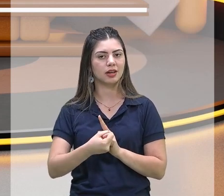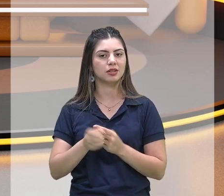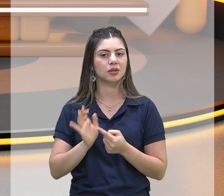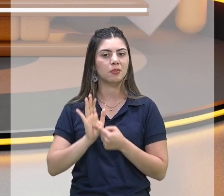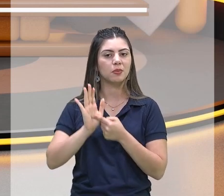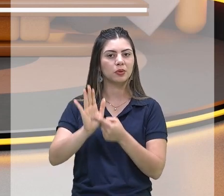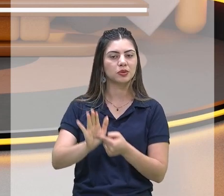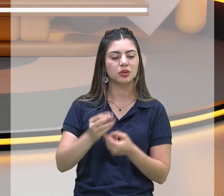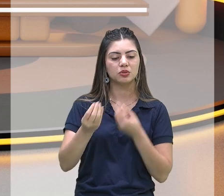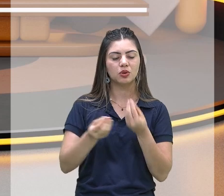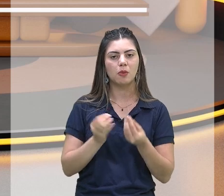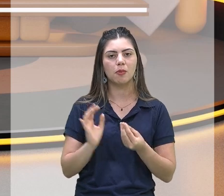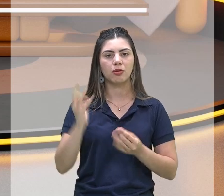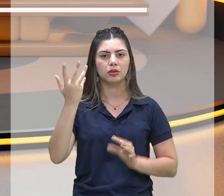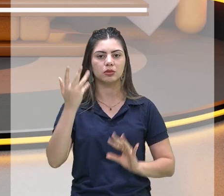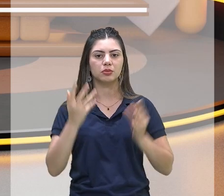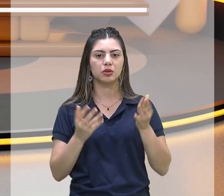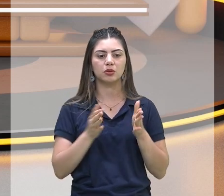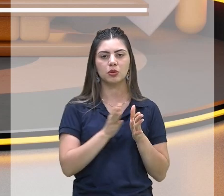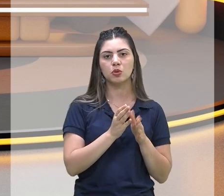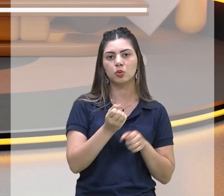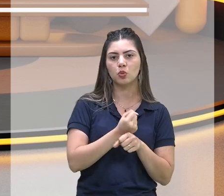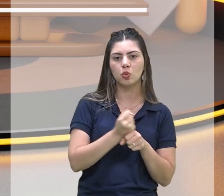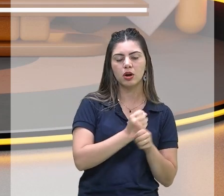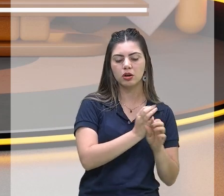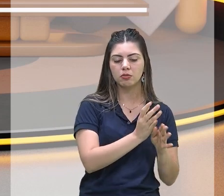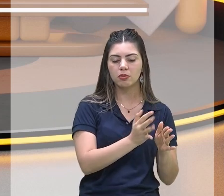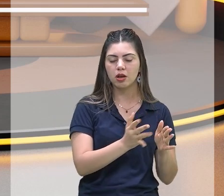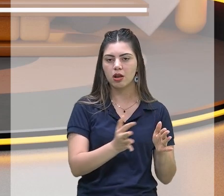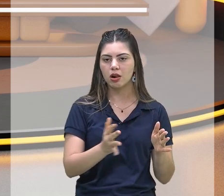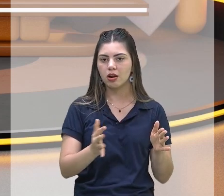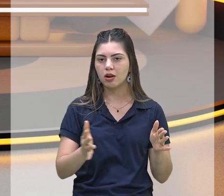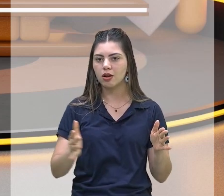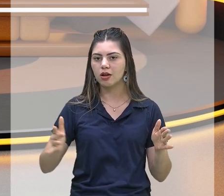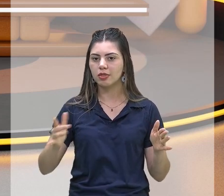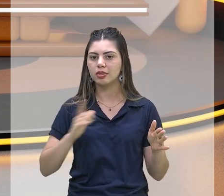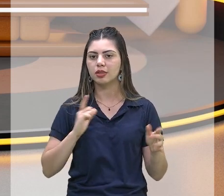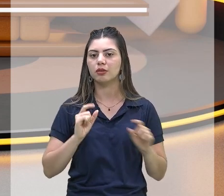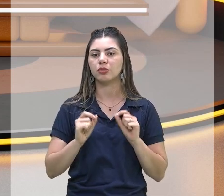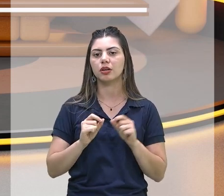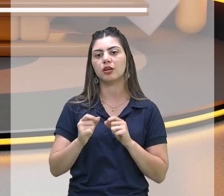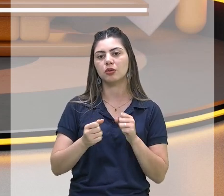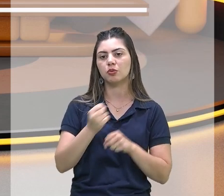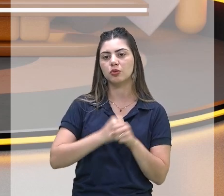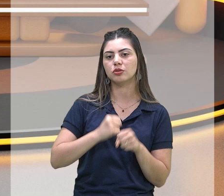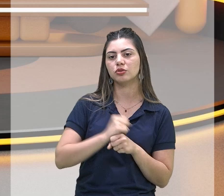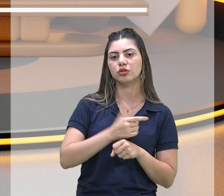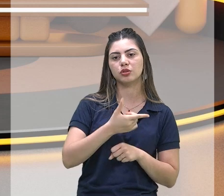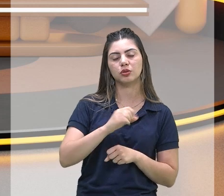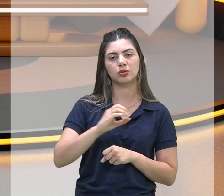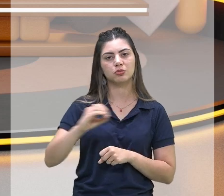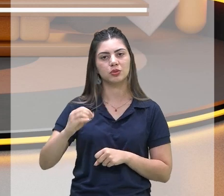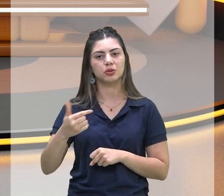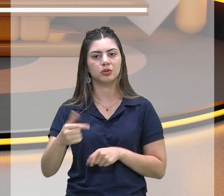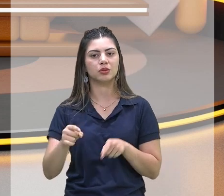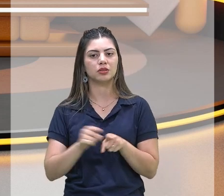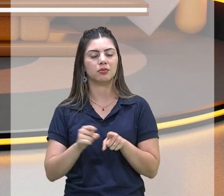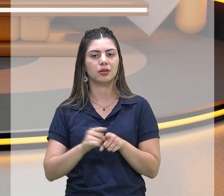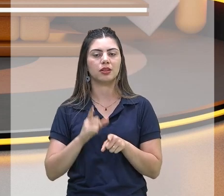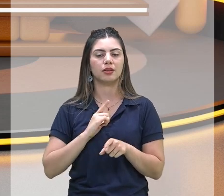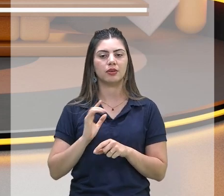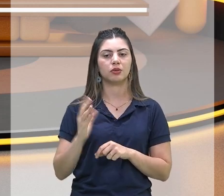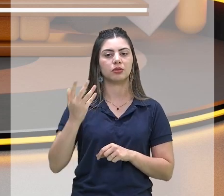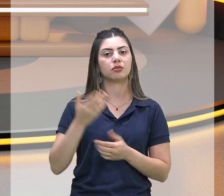a ordem cronológica 2002 com o Protocolo de Olivos, com umas soluções de controvérsias, que é importante